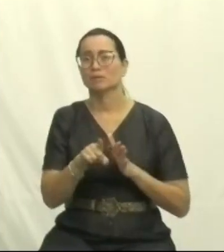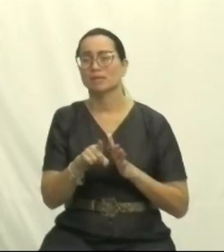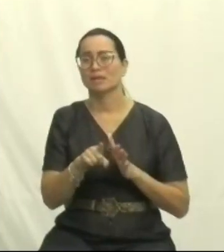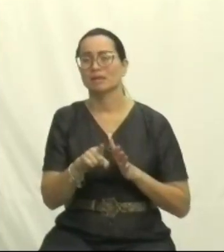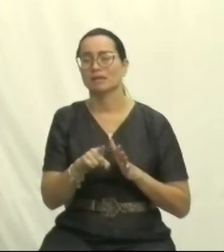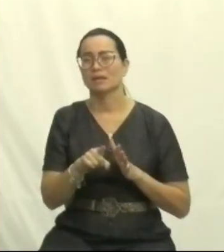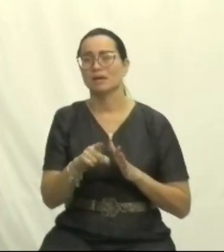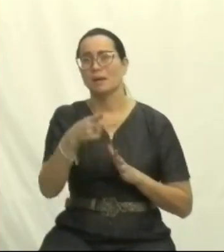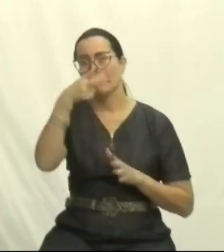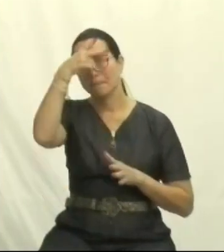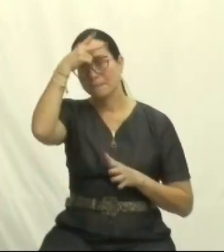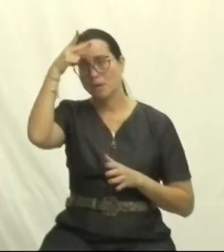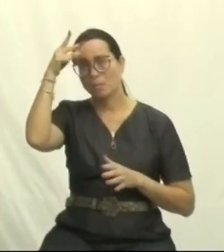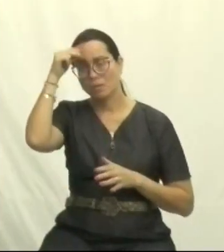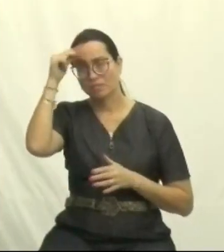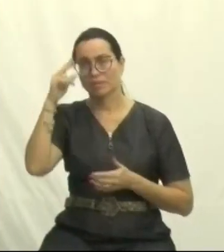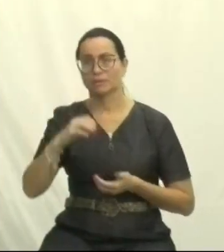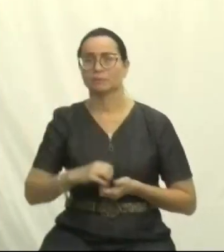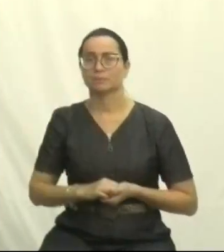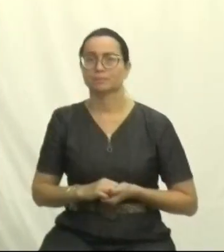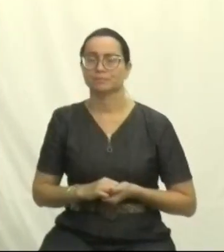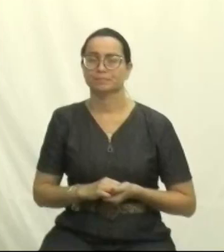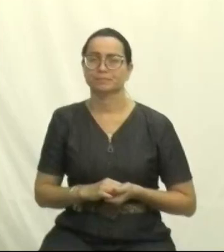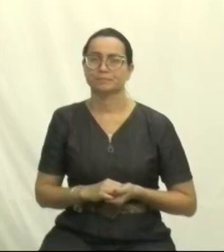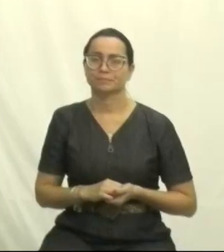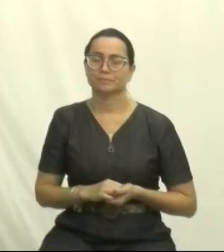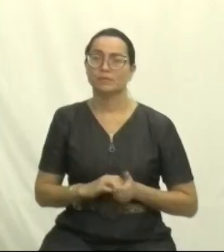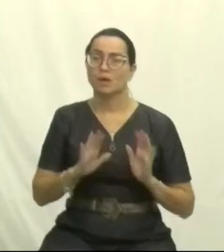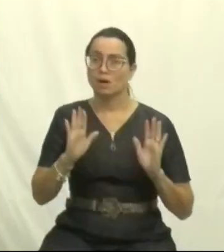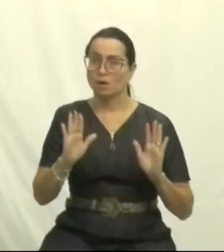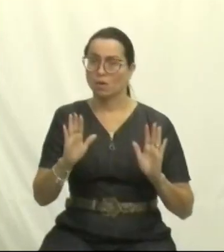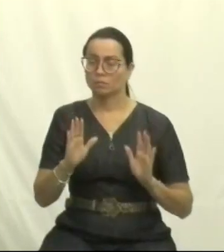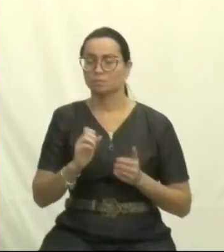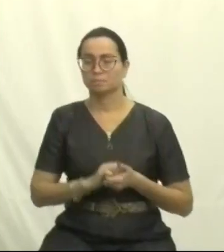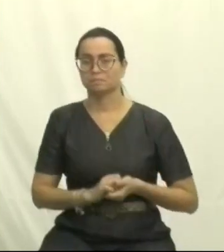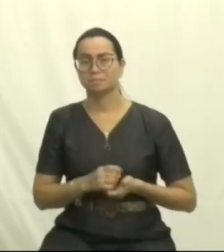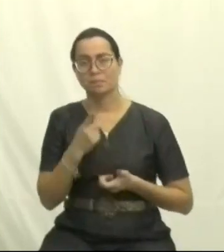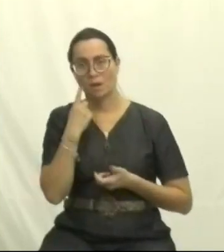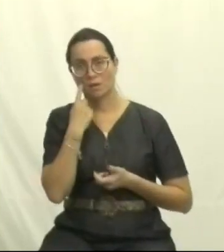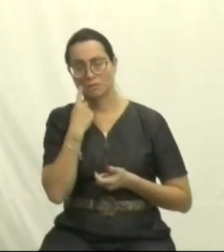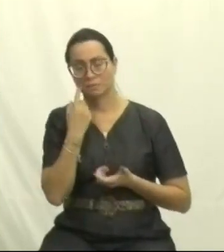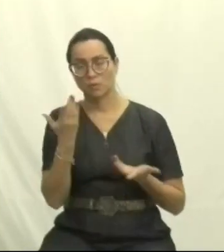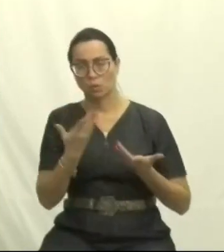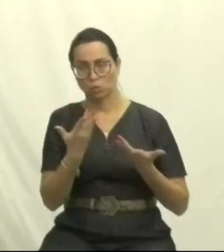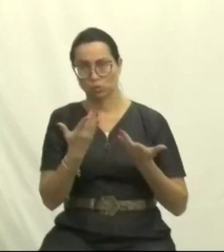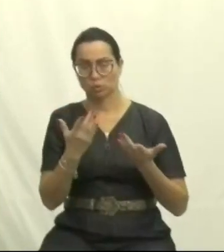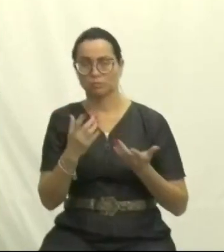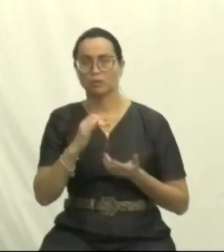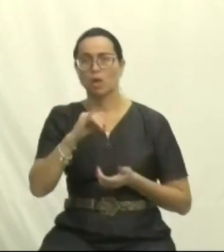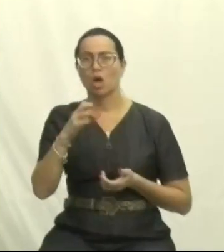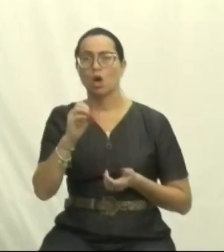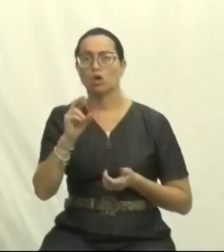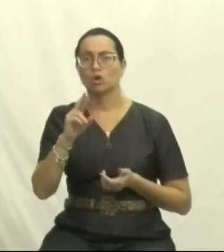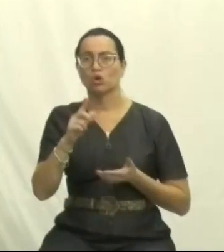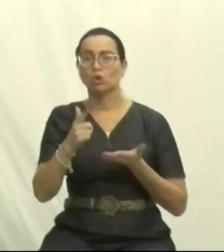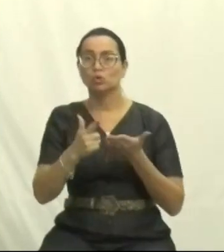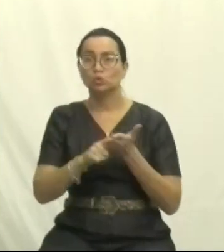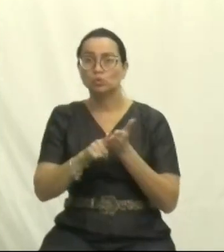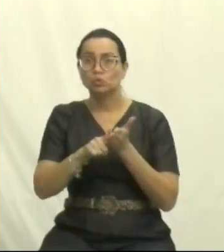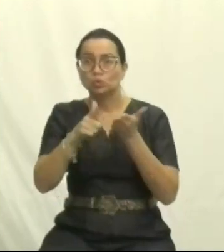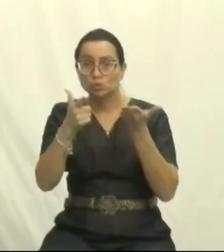executivo, né? Nessa matéria jornalística, publicada hoje, informa que o município está pagando